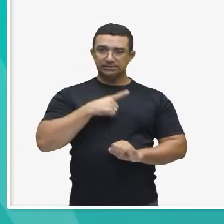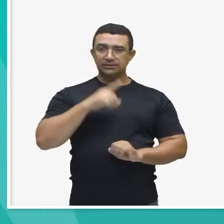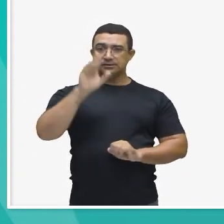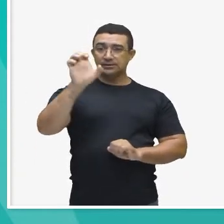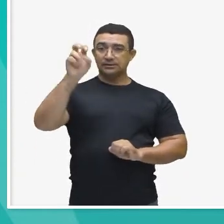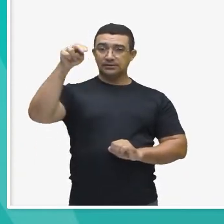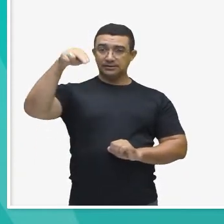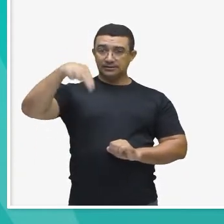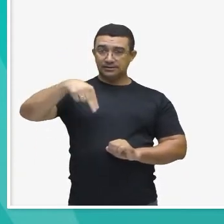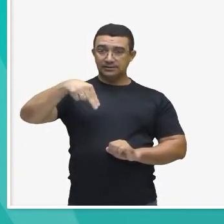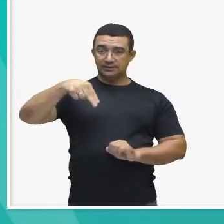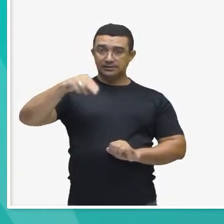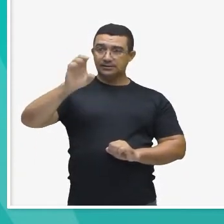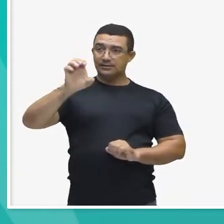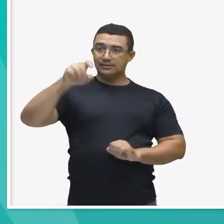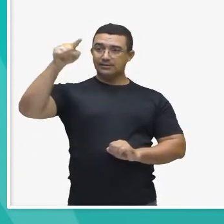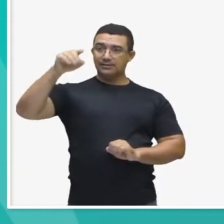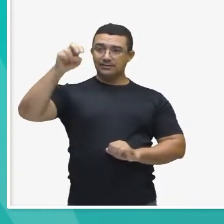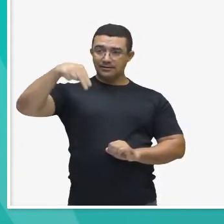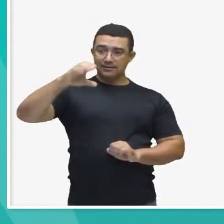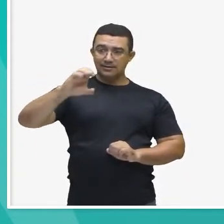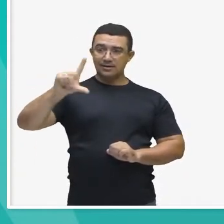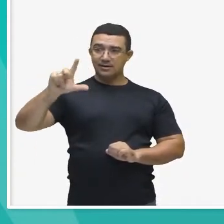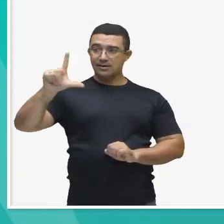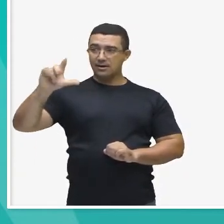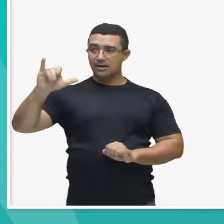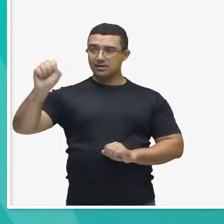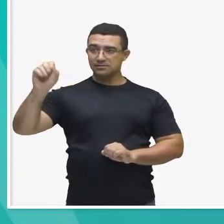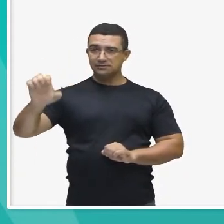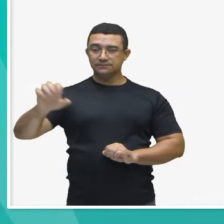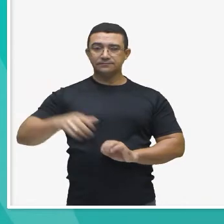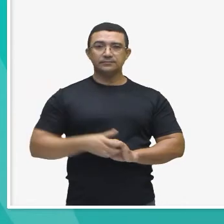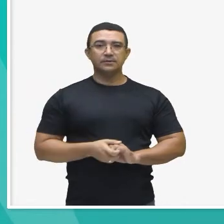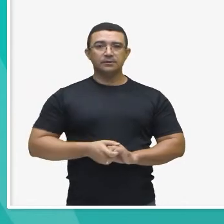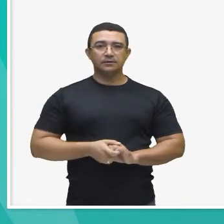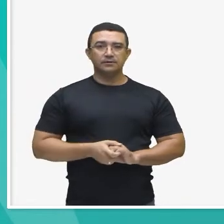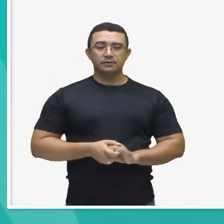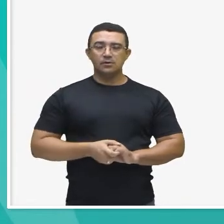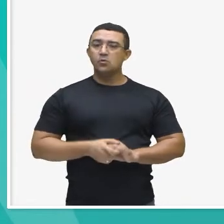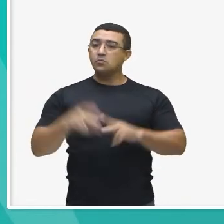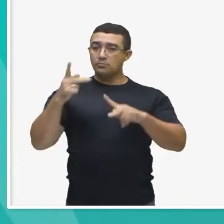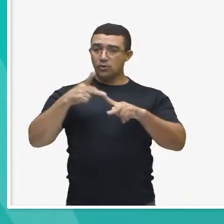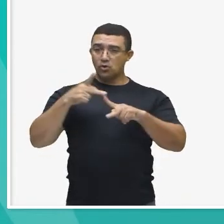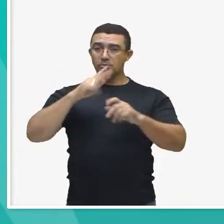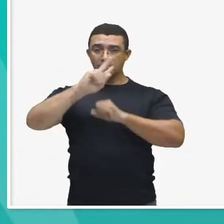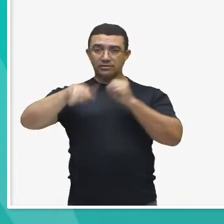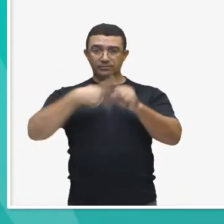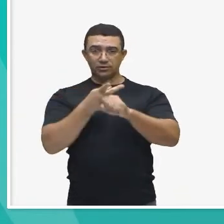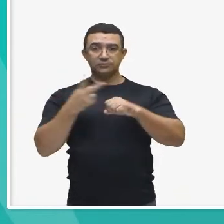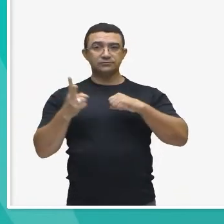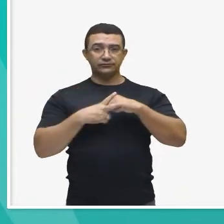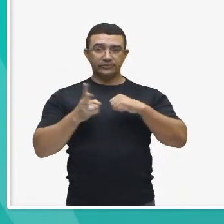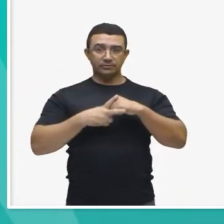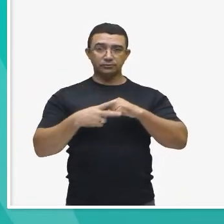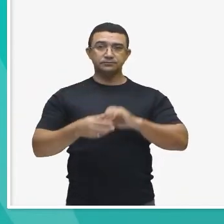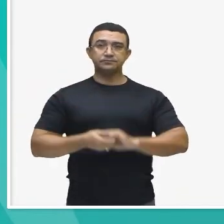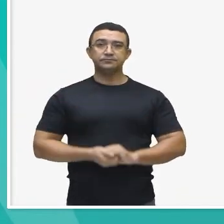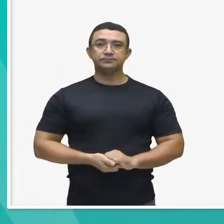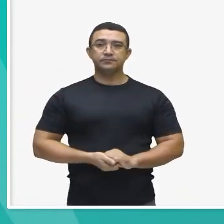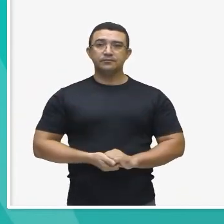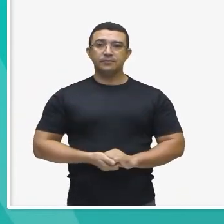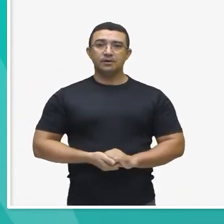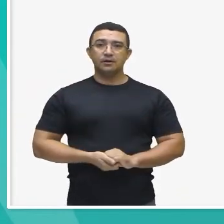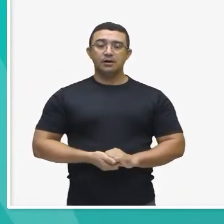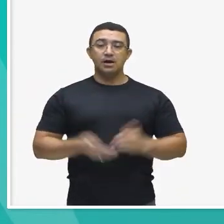ênclise, que nós chamamos de ênclise, né? O pronome oblíquo vai vir o que? Depois do verbo. Tá certo, gente? Agora nós